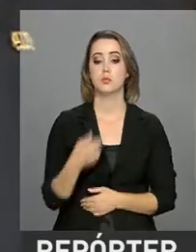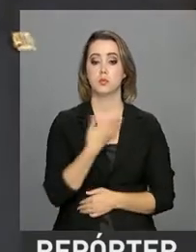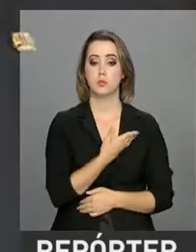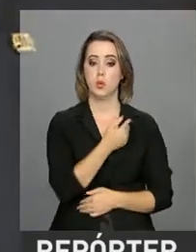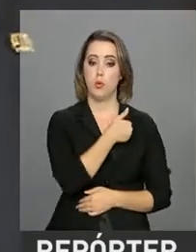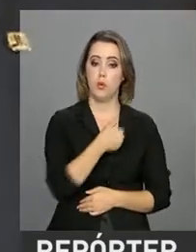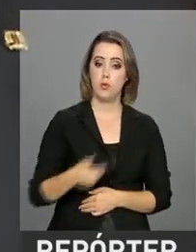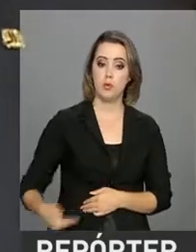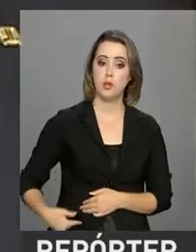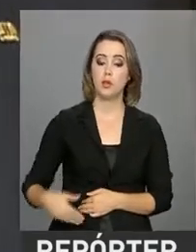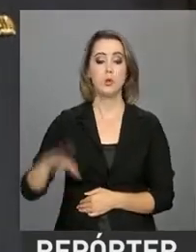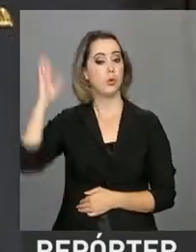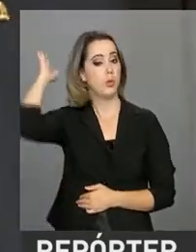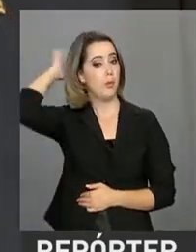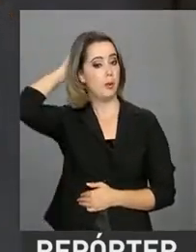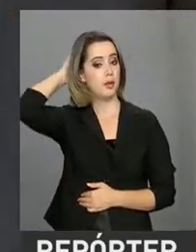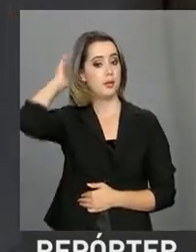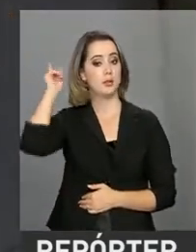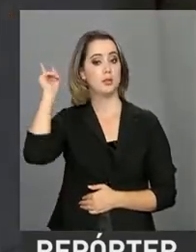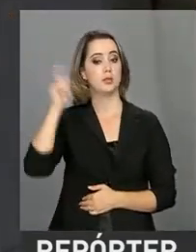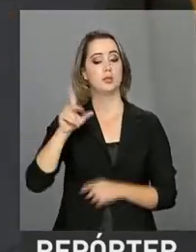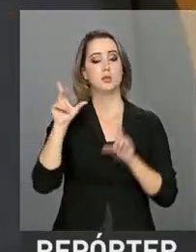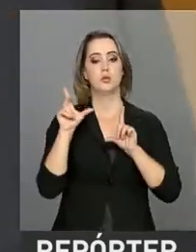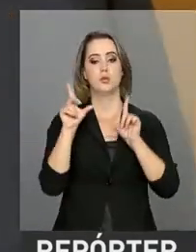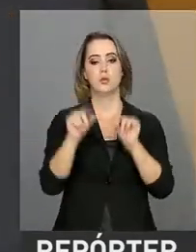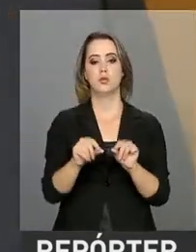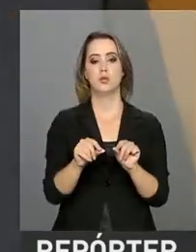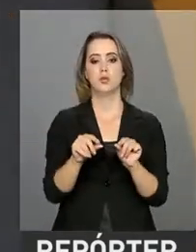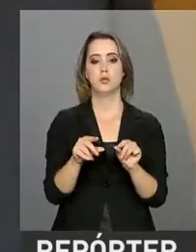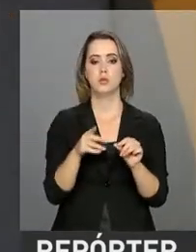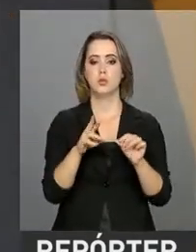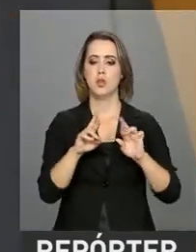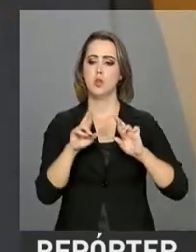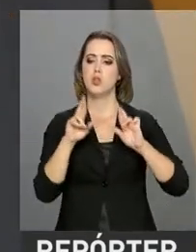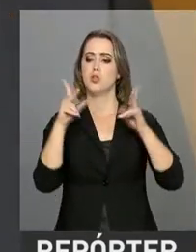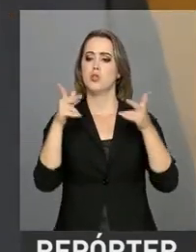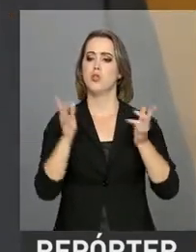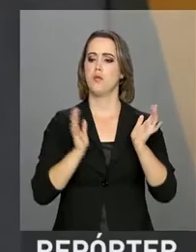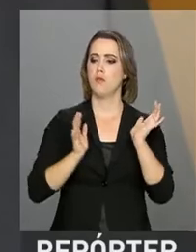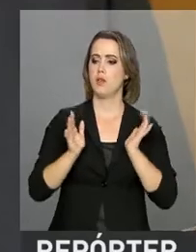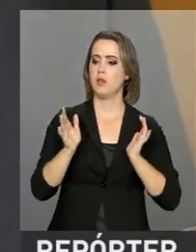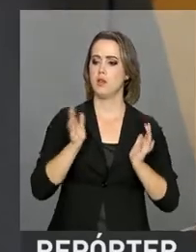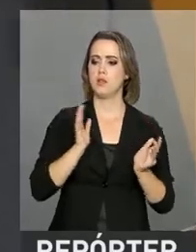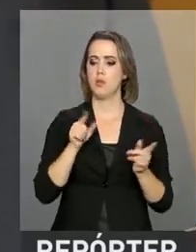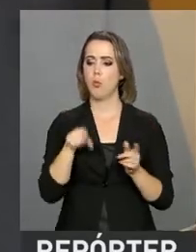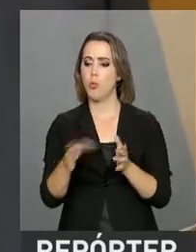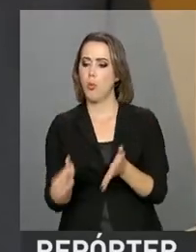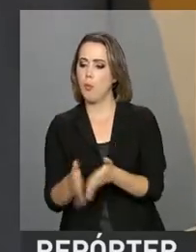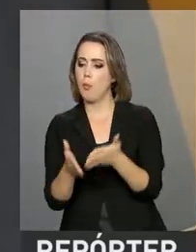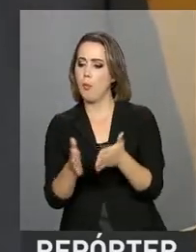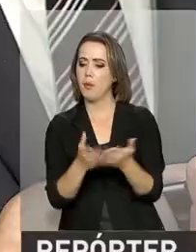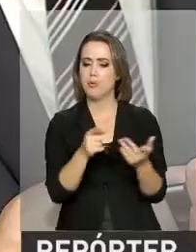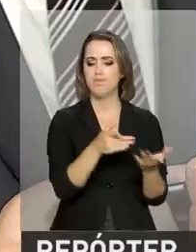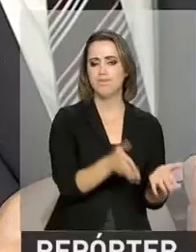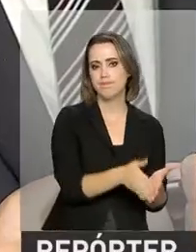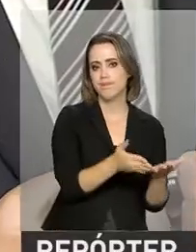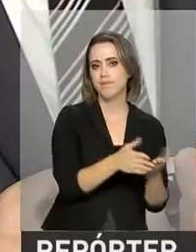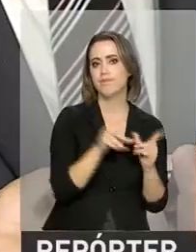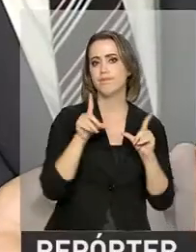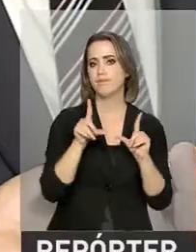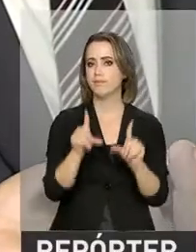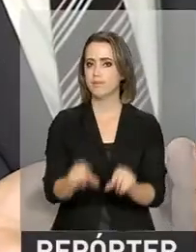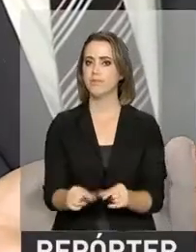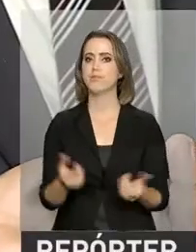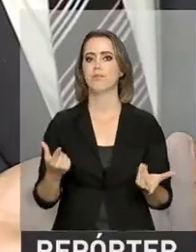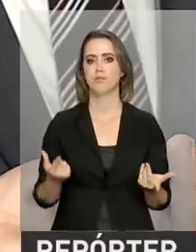do Pará, o maior desafio é reduzir as desigualdades sociais e a pobreza na região amazônica. Todas as vezes